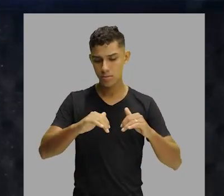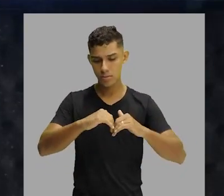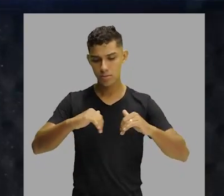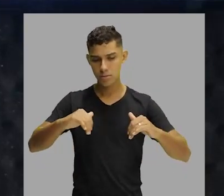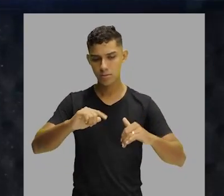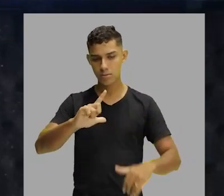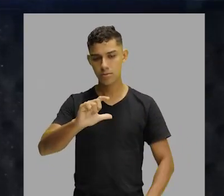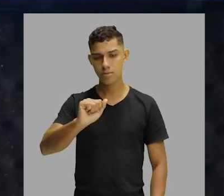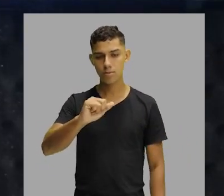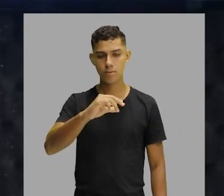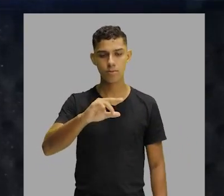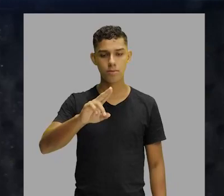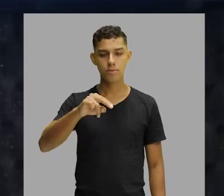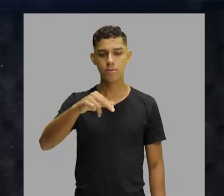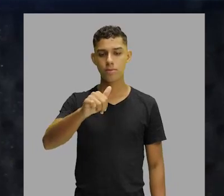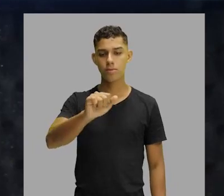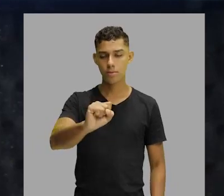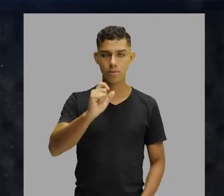aí